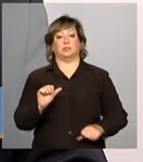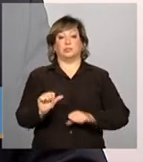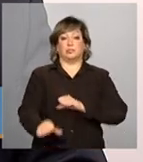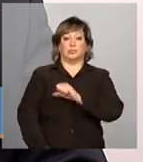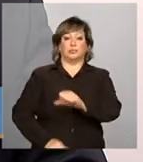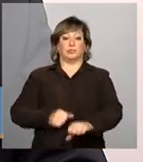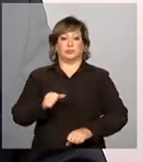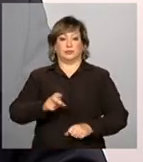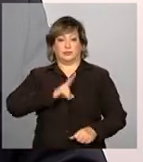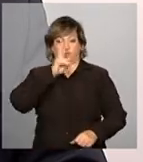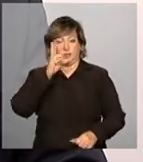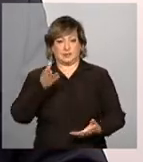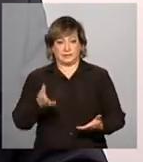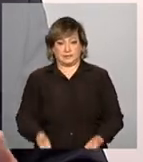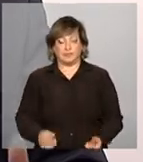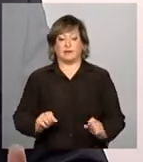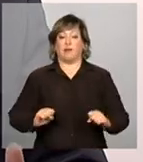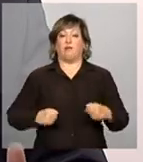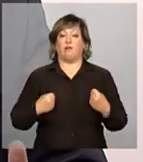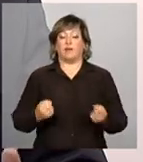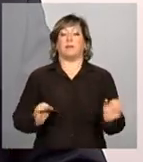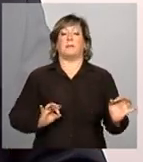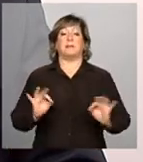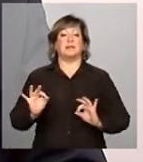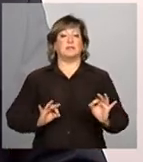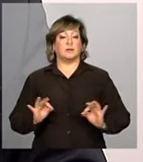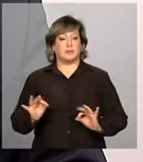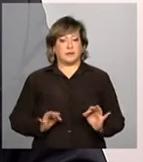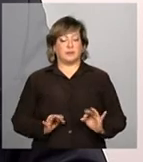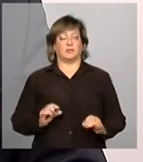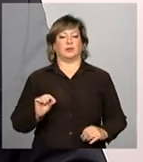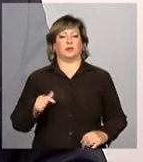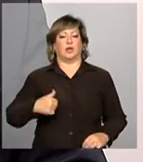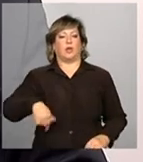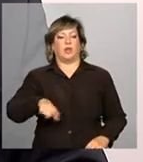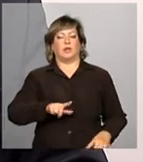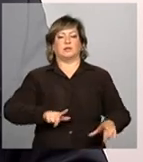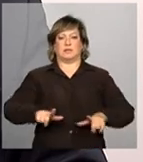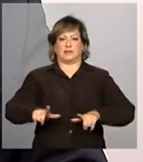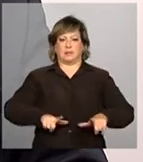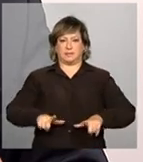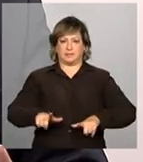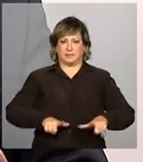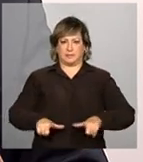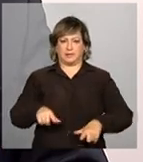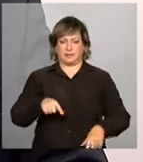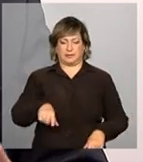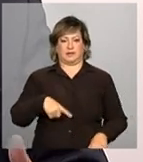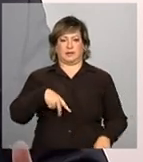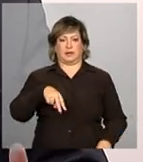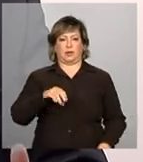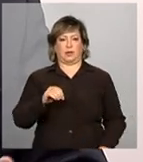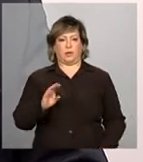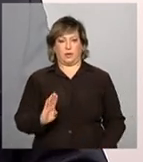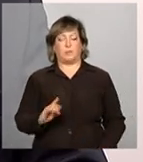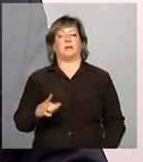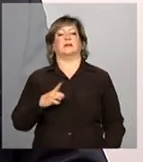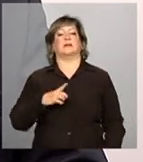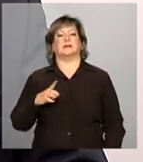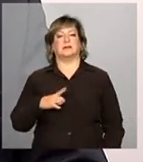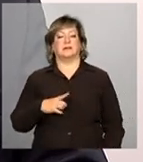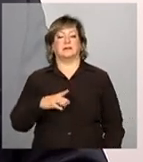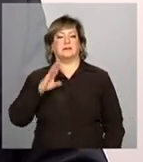reforçando o planejamento né das nossas ações que haverá nove ela vem tratando